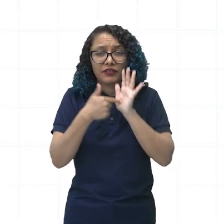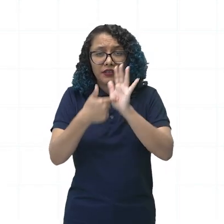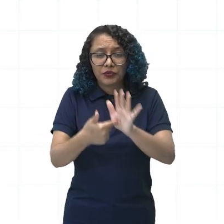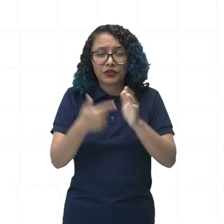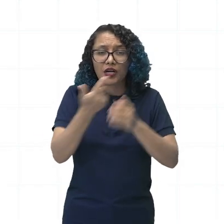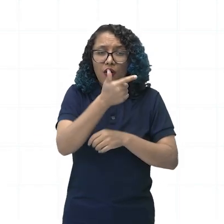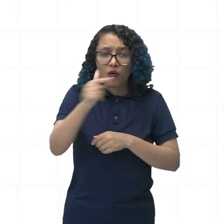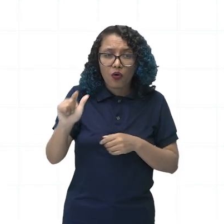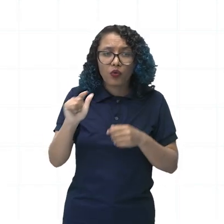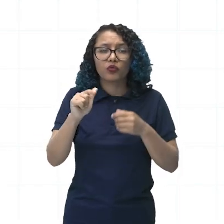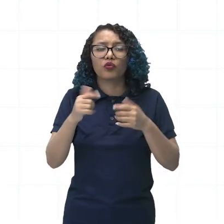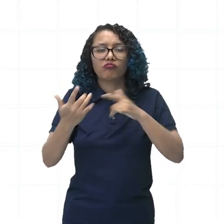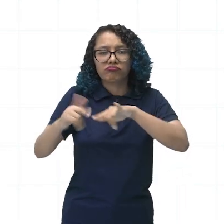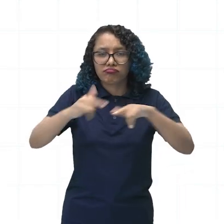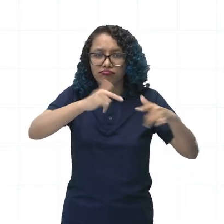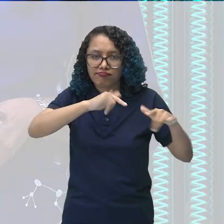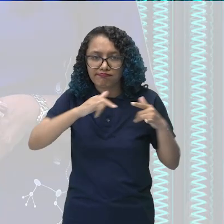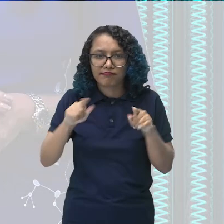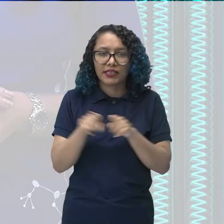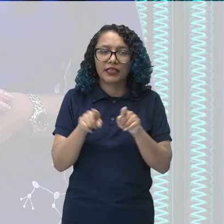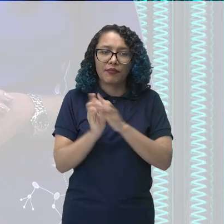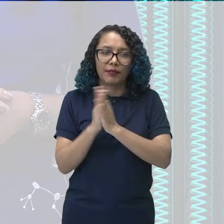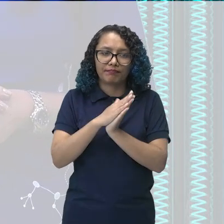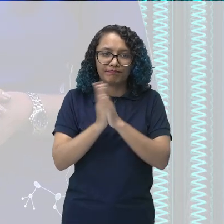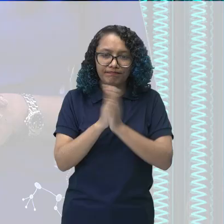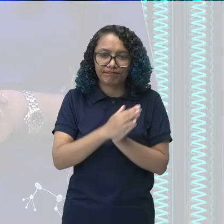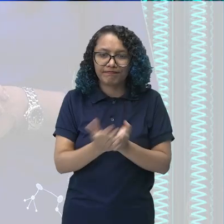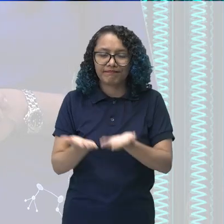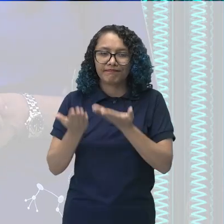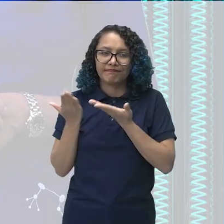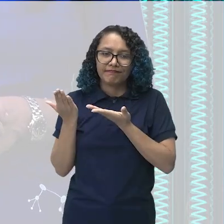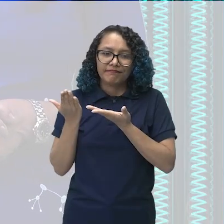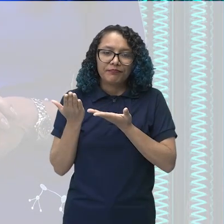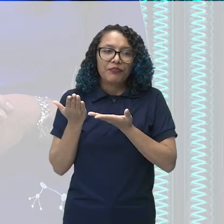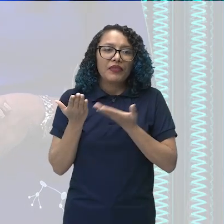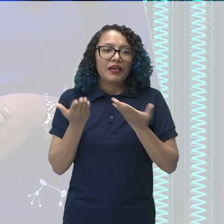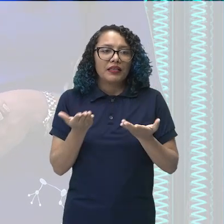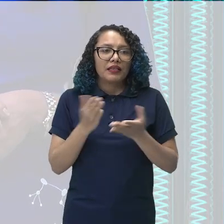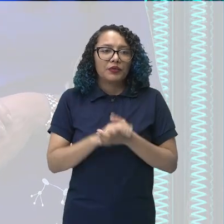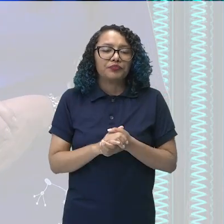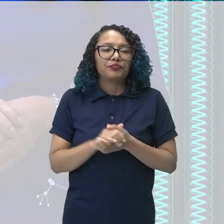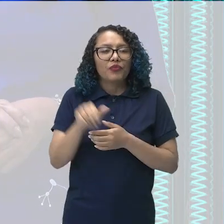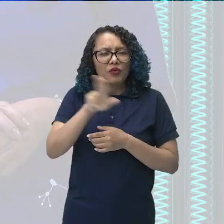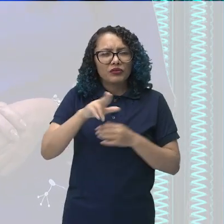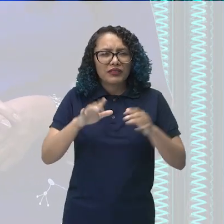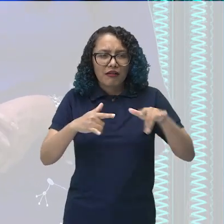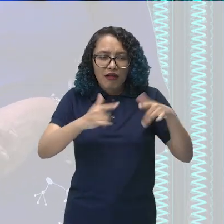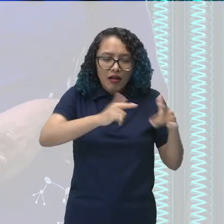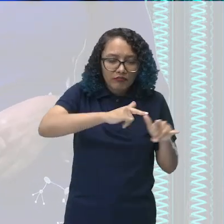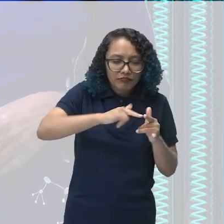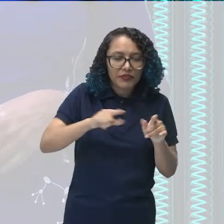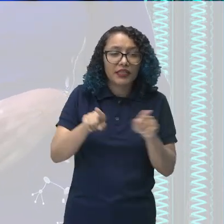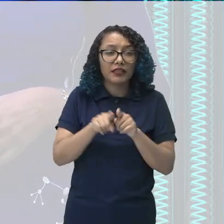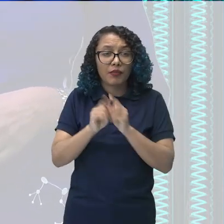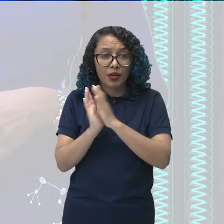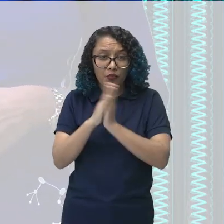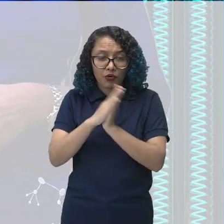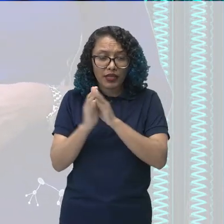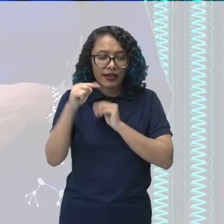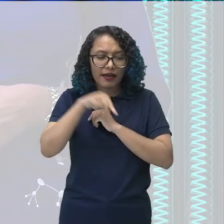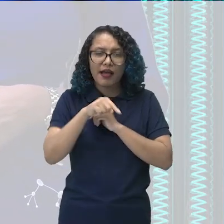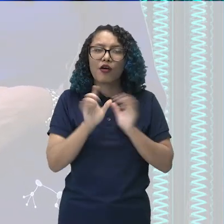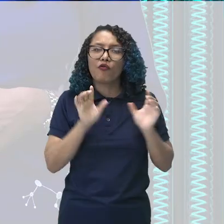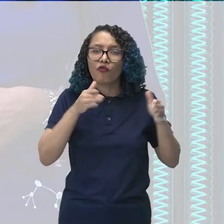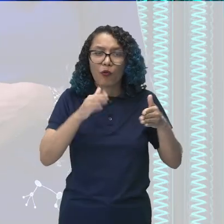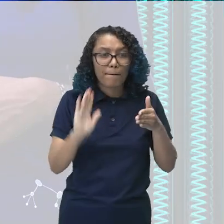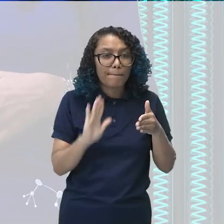teatro de marionete e bonecos. Então, utilizando marionetes ou bonecos como protagonistas,